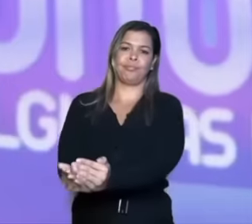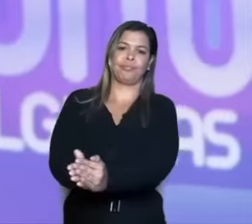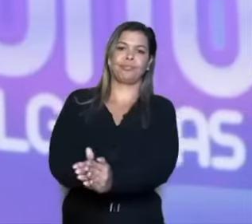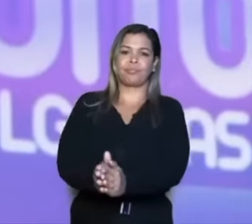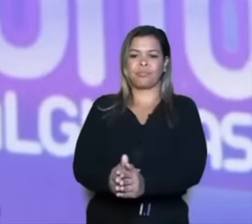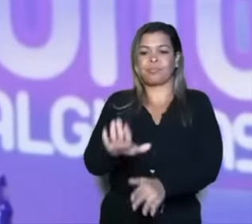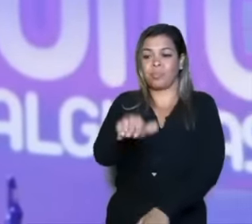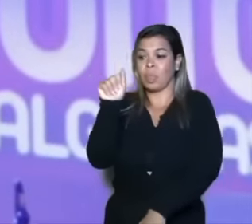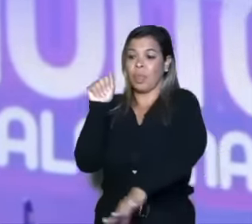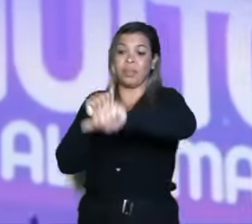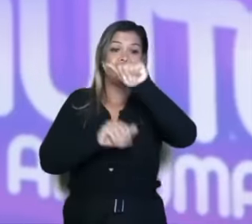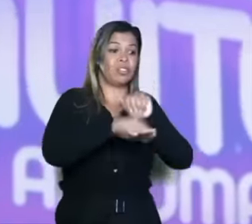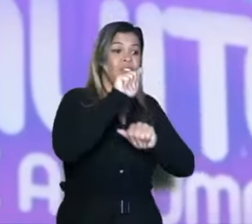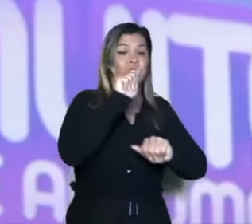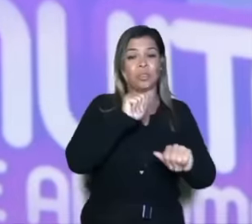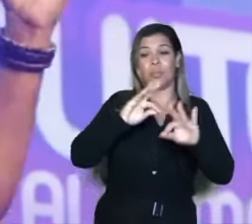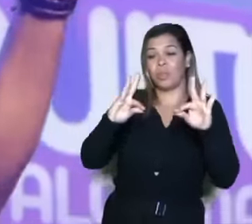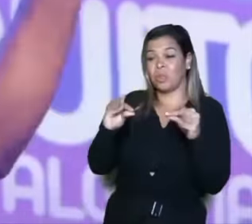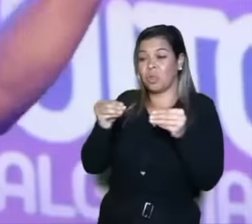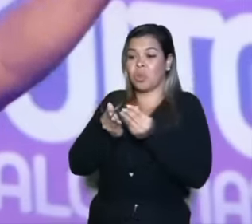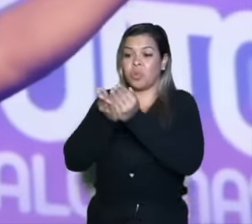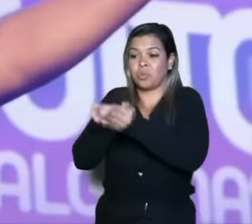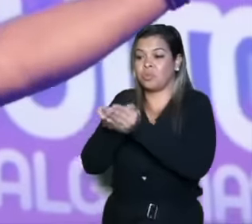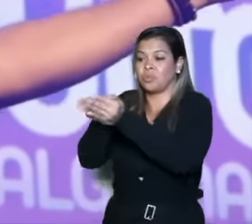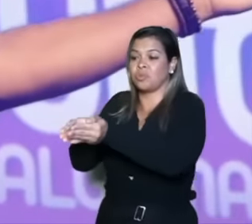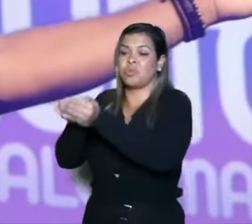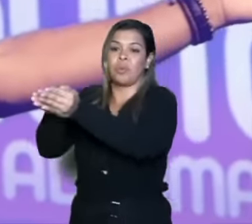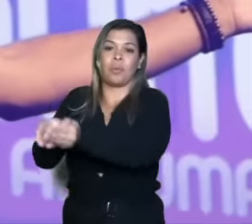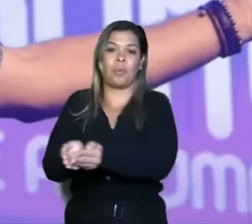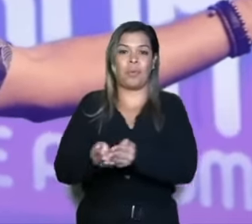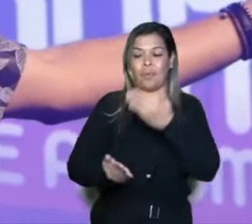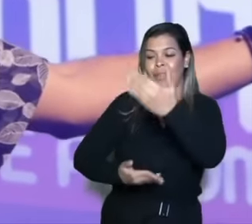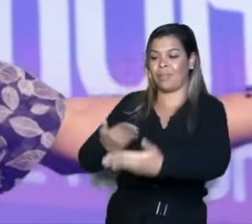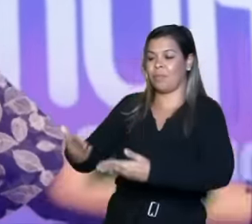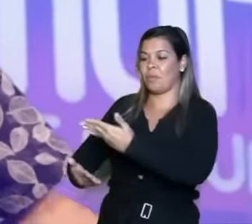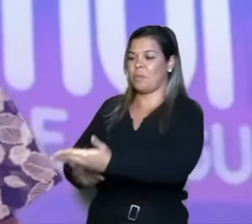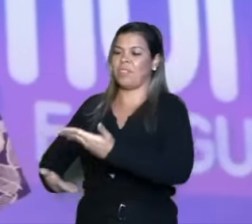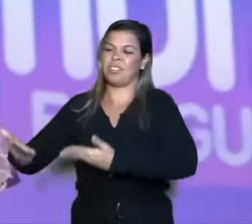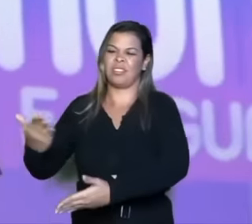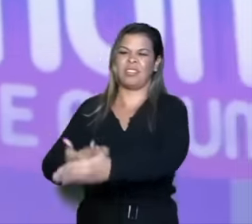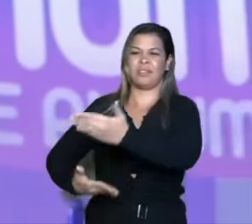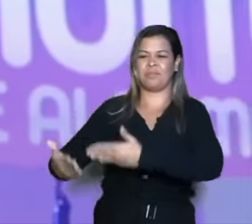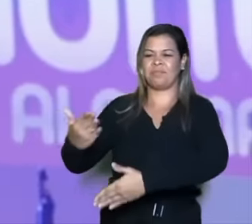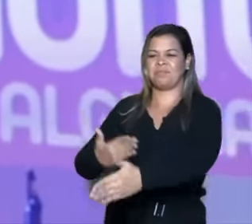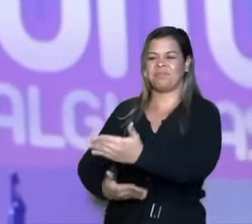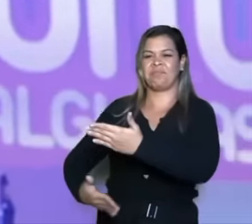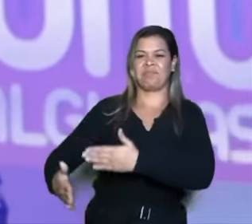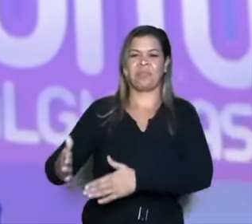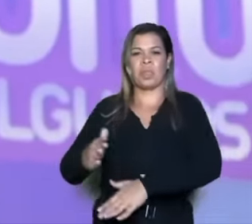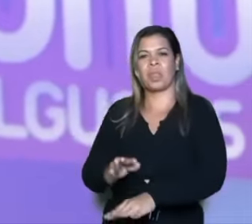Chame os barcos do lado, comece a compartilhar. Só